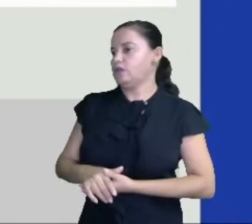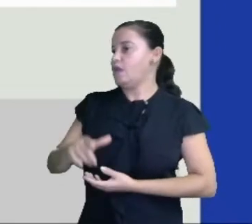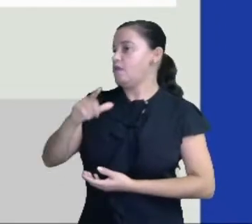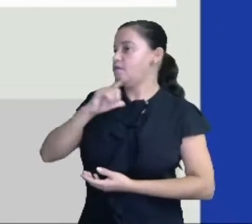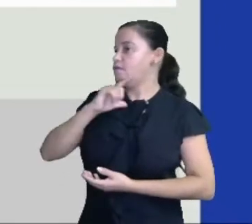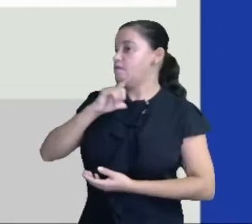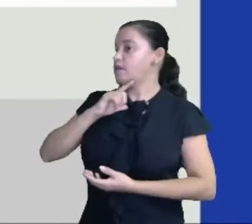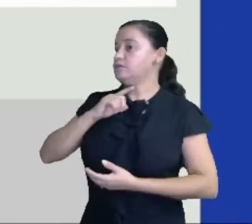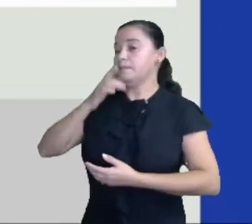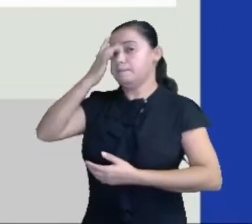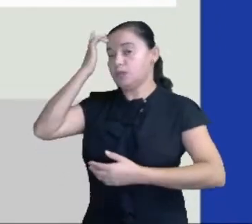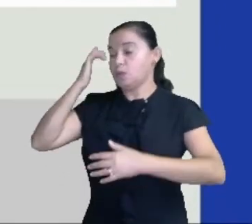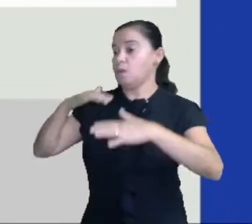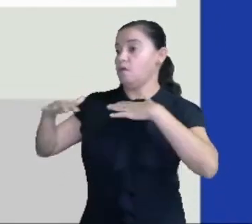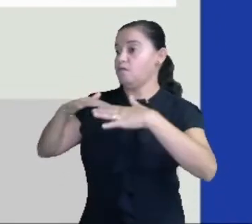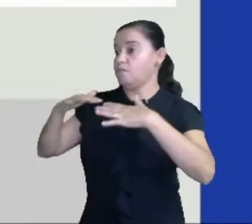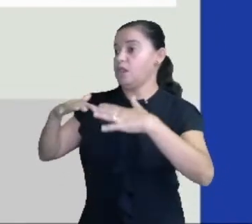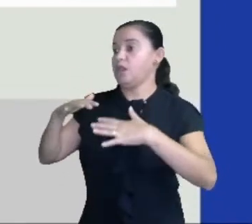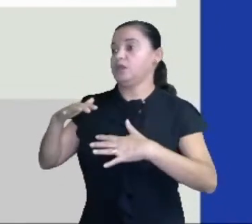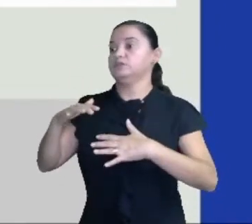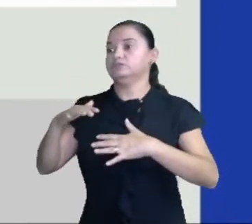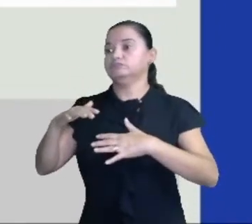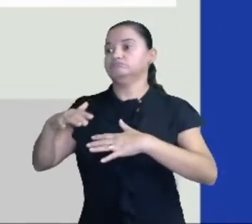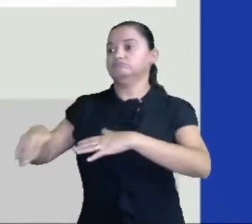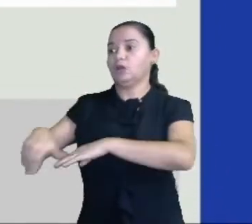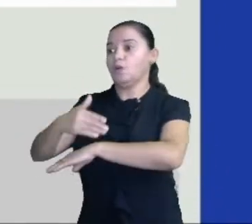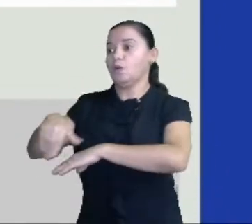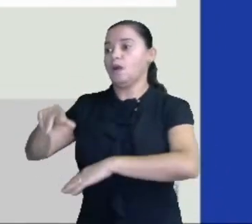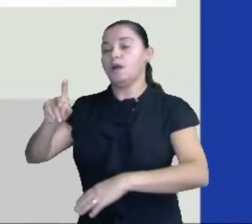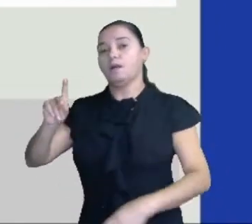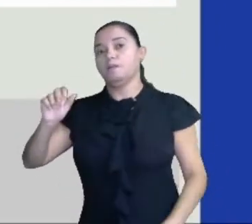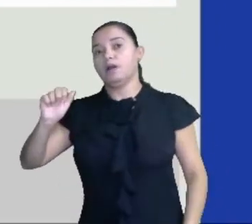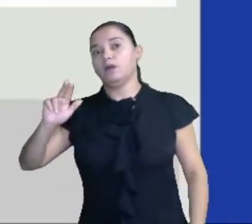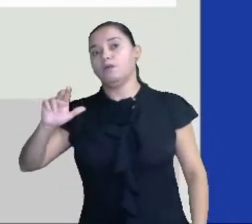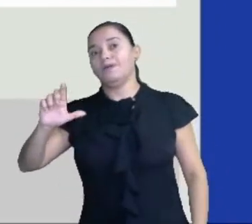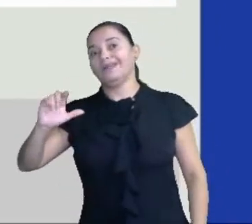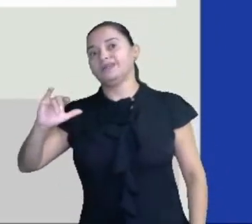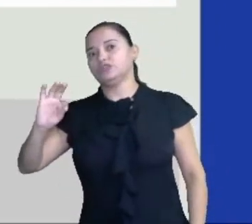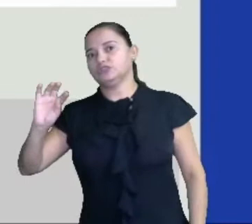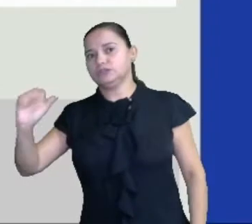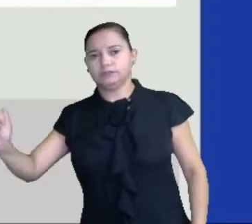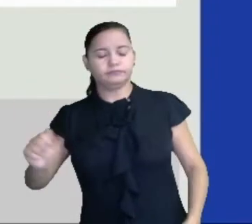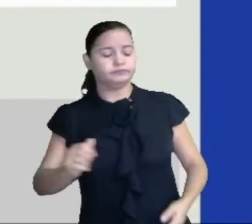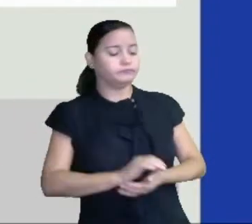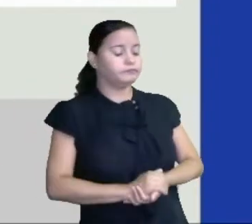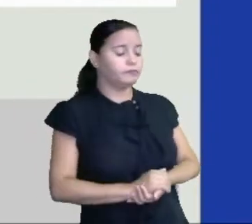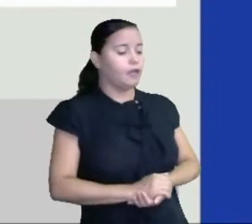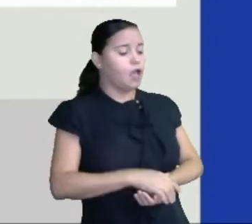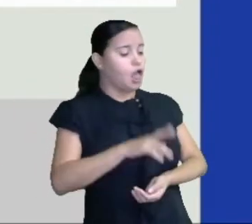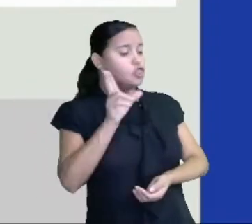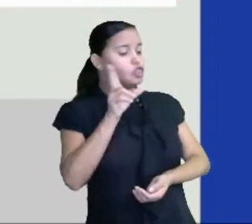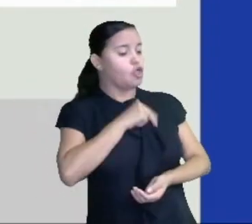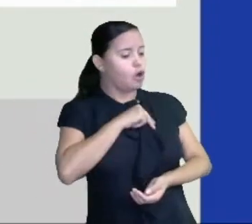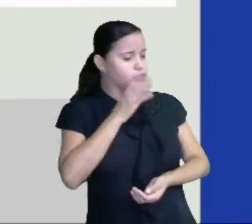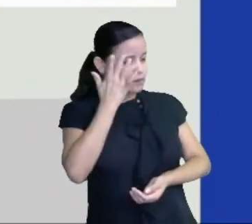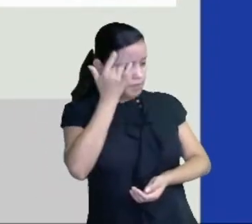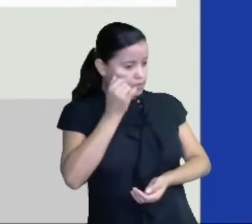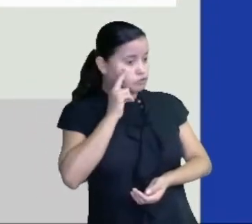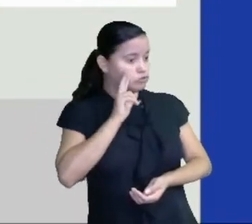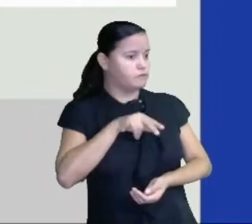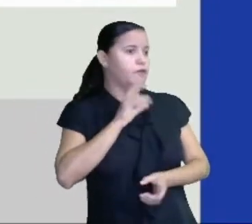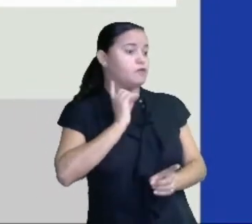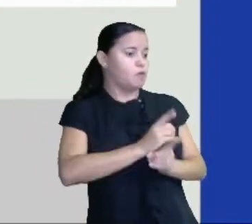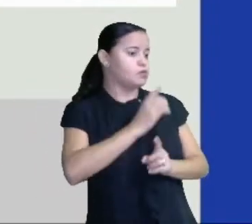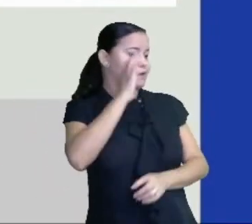Avenida Paulista. A amiga 1 diz: nossa, amanhã? Então a gente se vê na quarta,